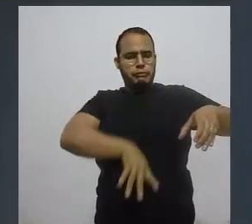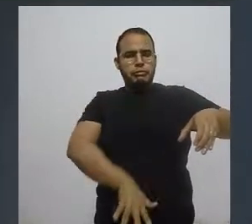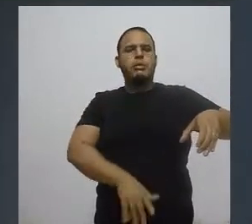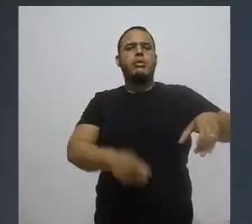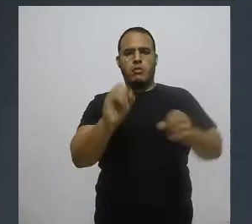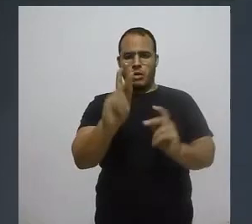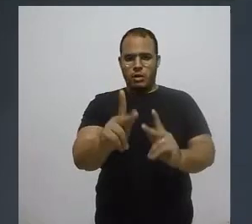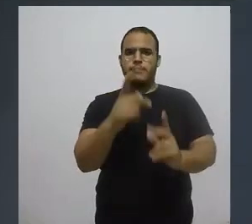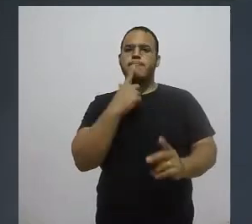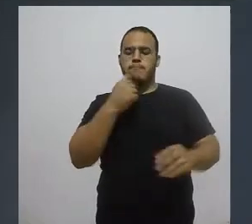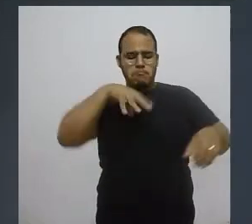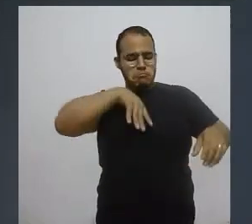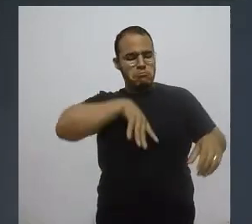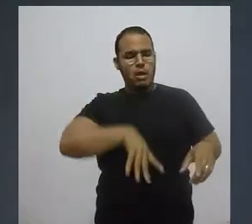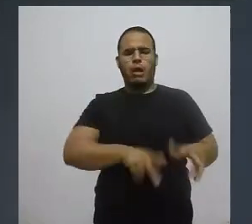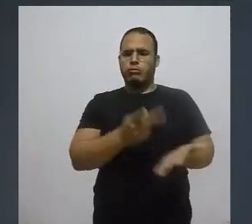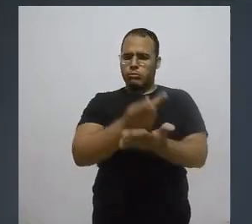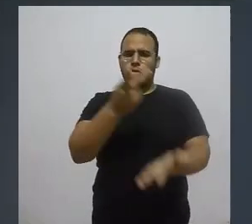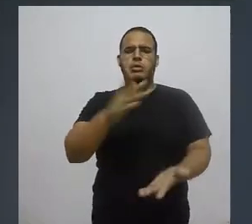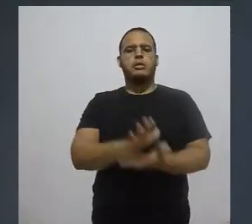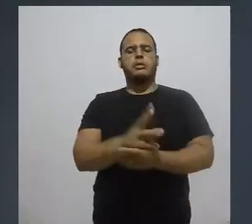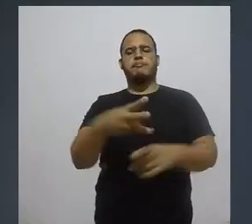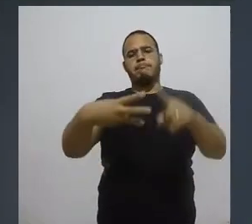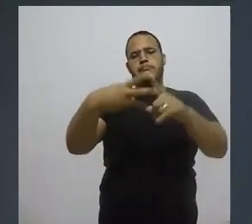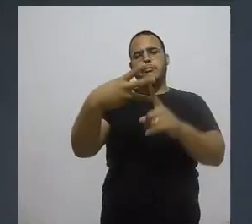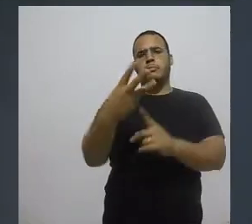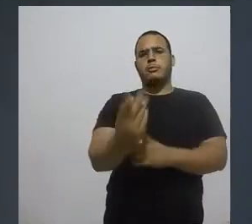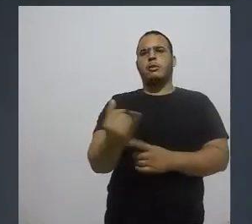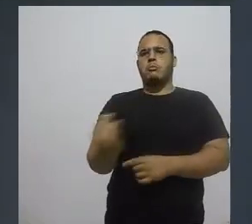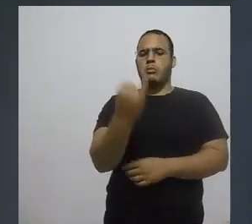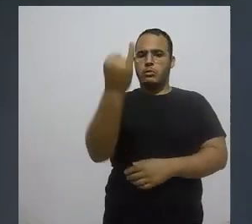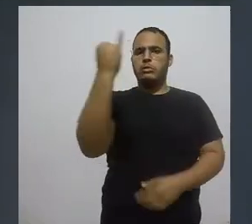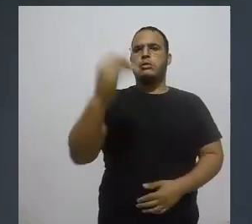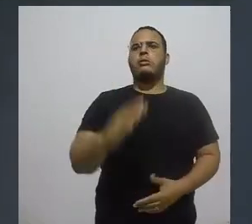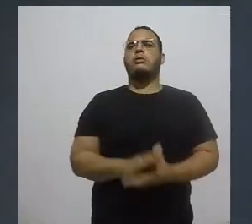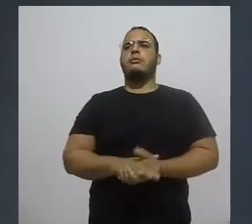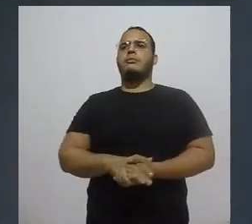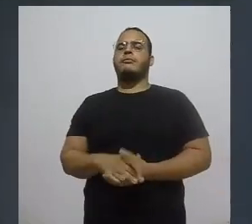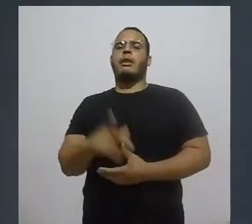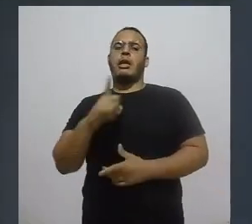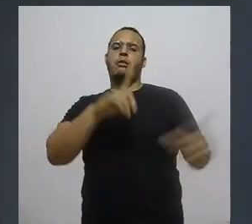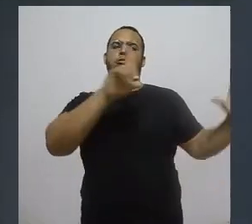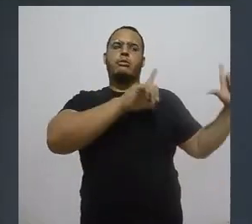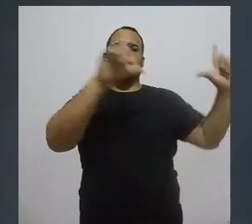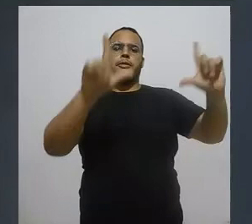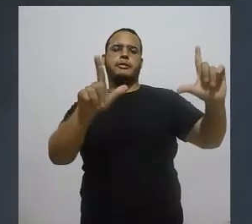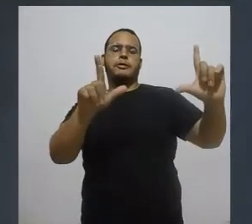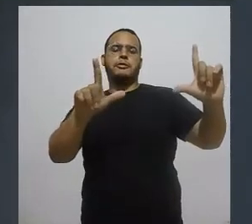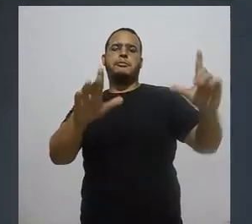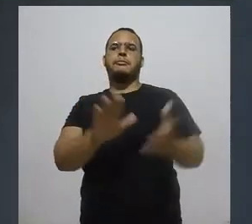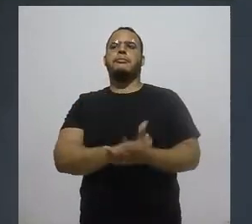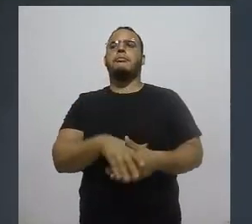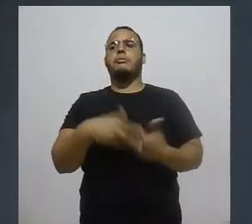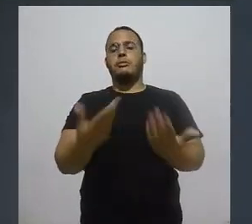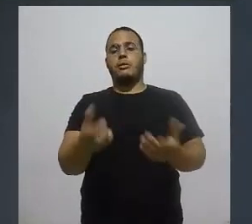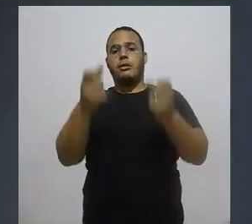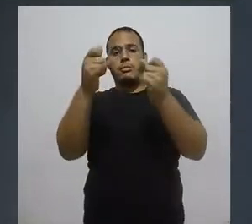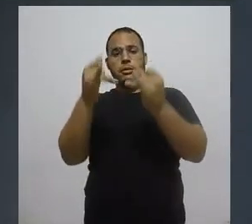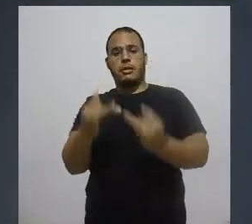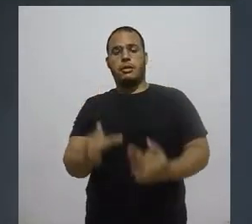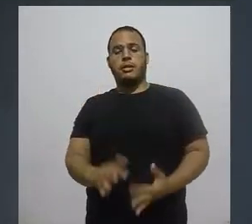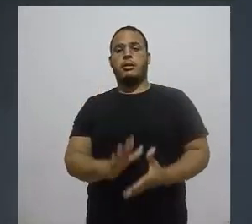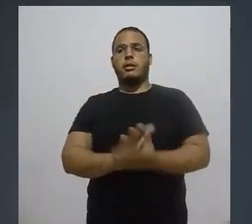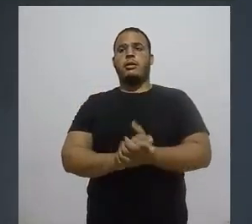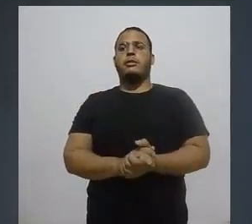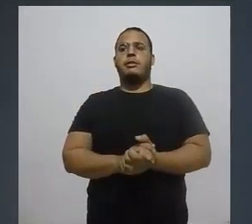menstruação, ok? Então, esses aqui são 3 órgãos internos. Nessa imagem aqui a gente tem a representação. Aqui, ó, indicados pelas